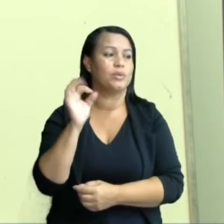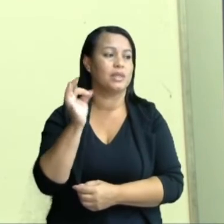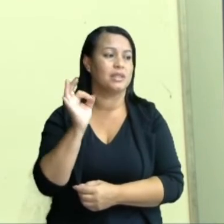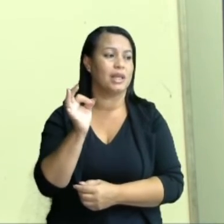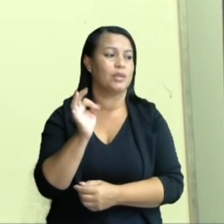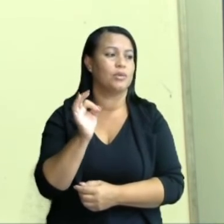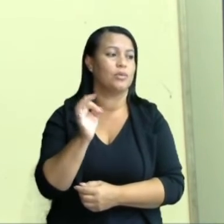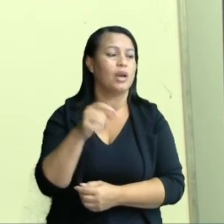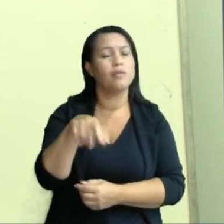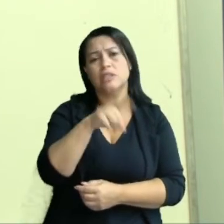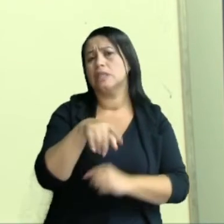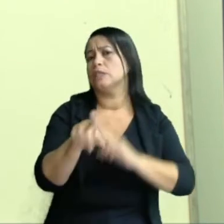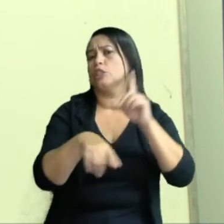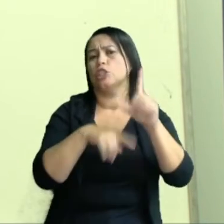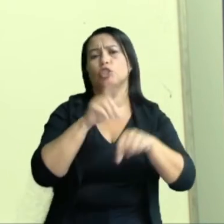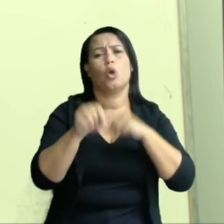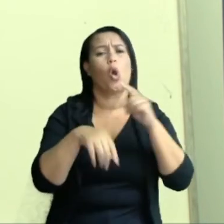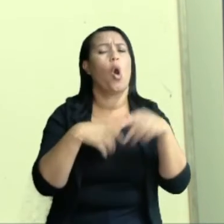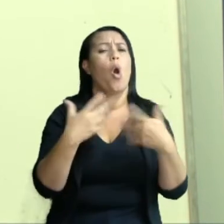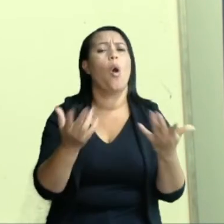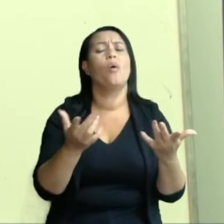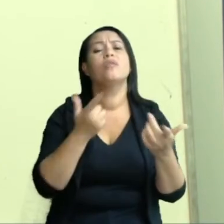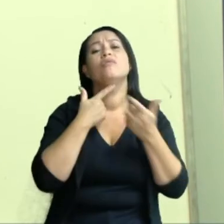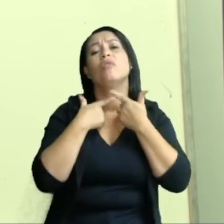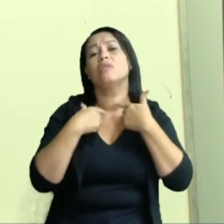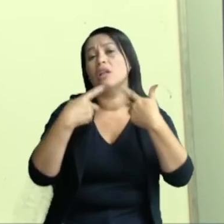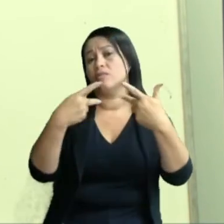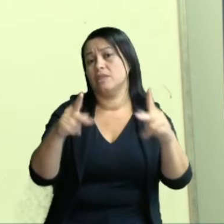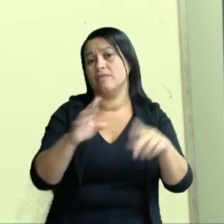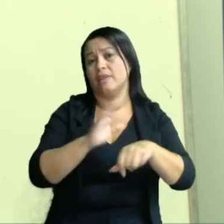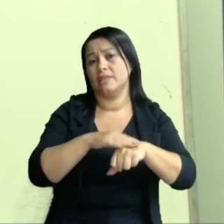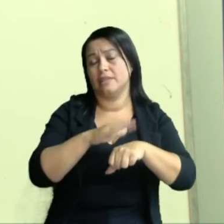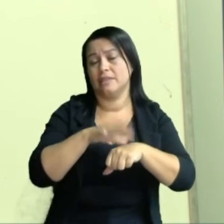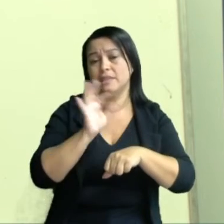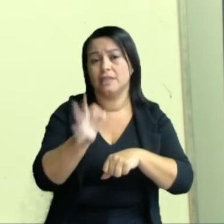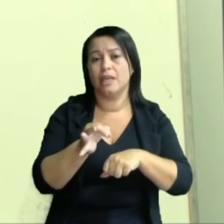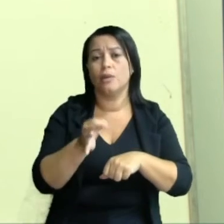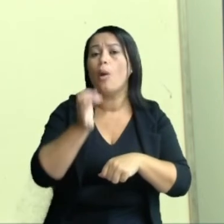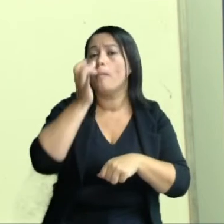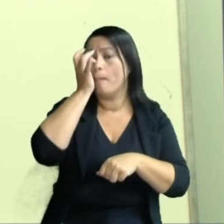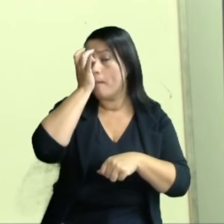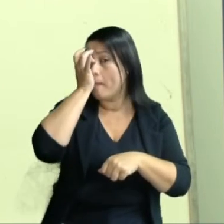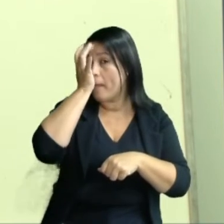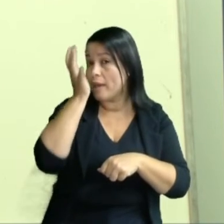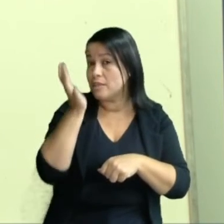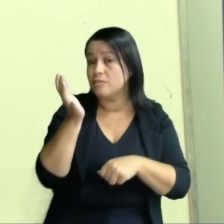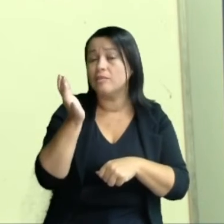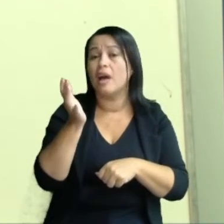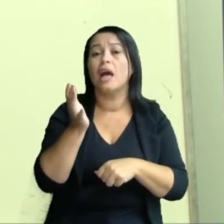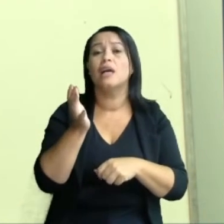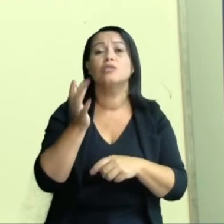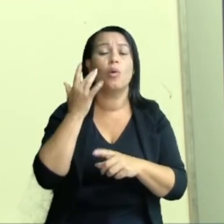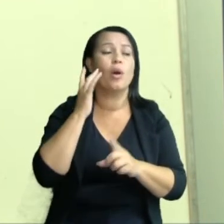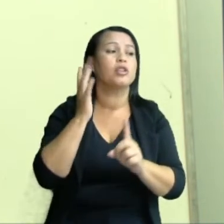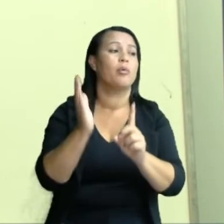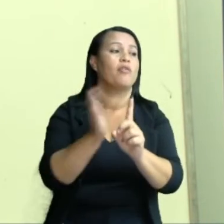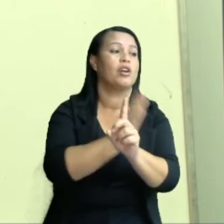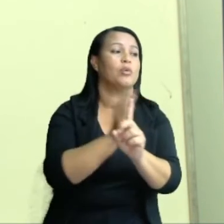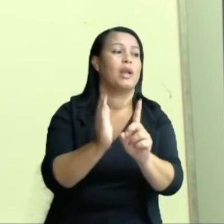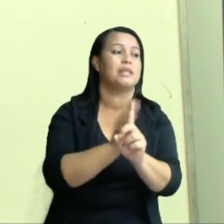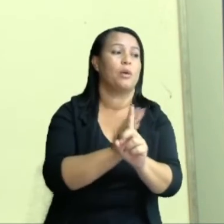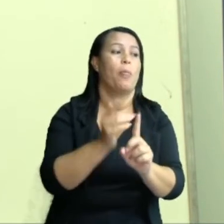Aí vocês escolhem o que vocês preferem fazer. Então, é mais fácil por fatoração, tá